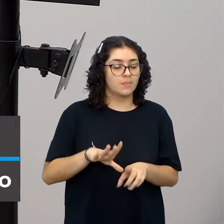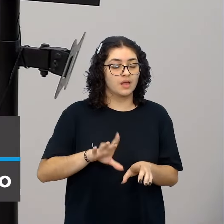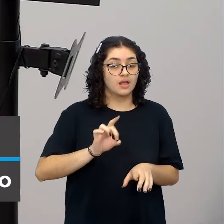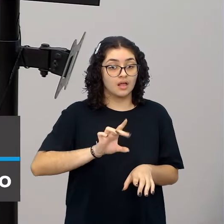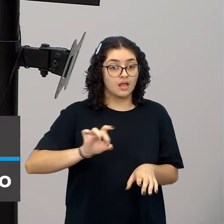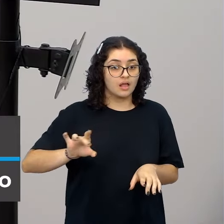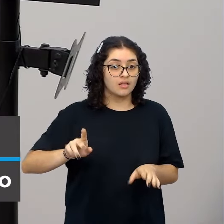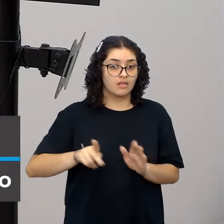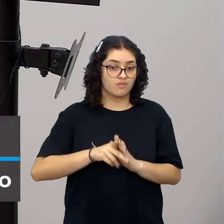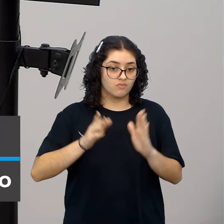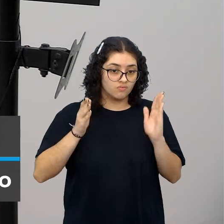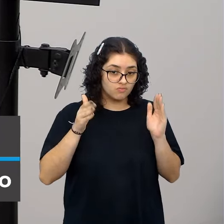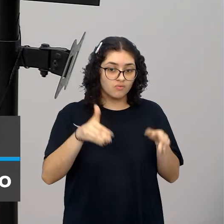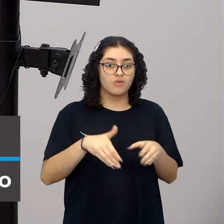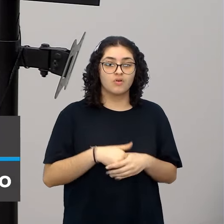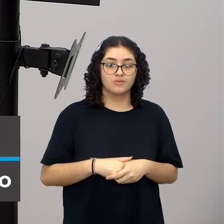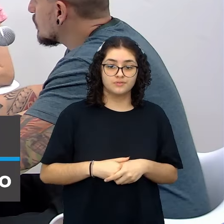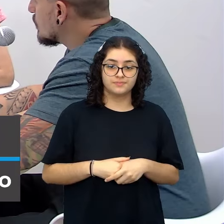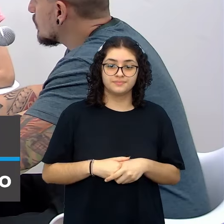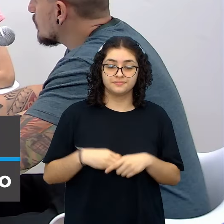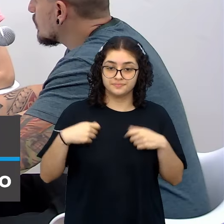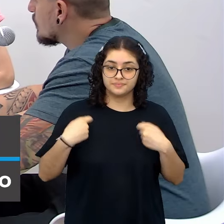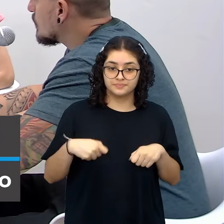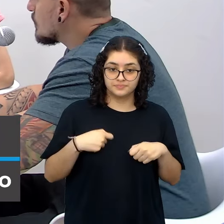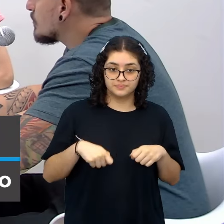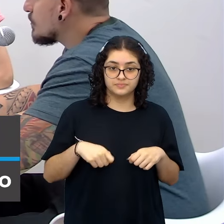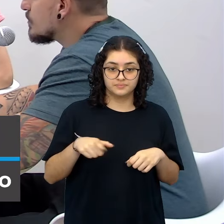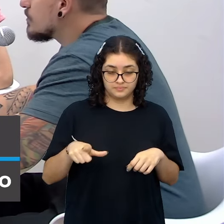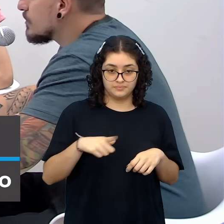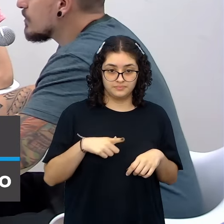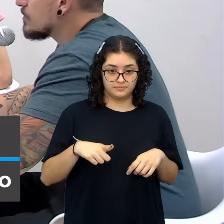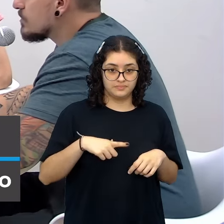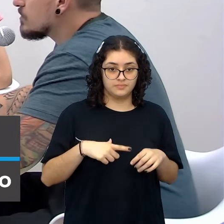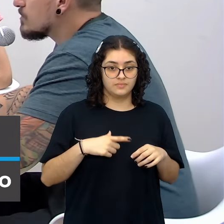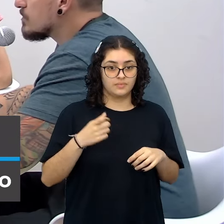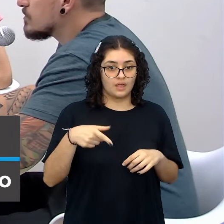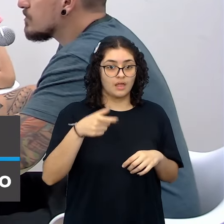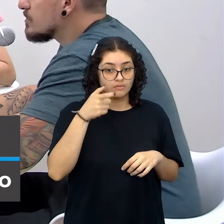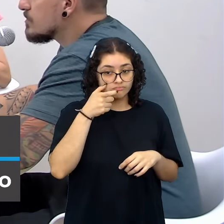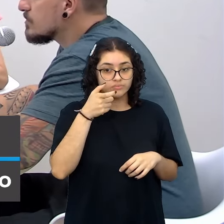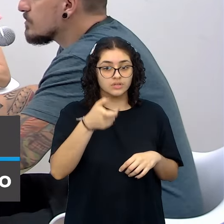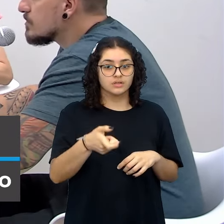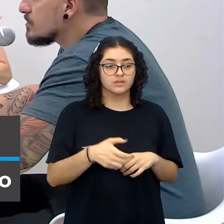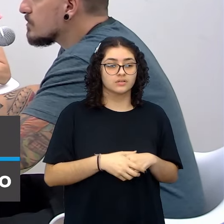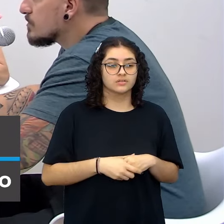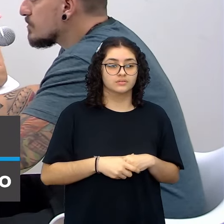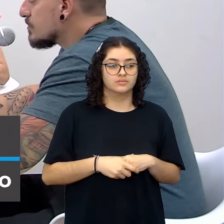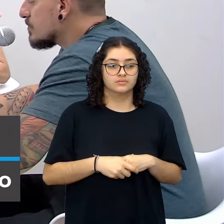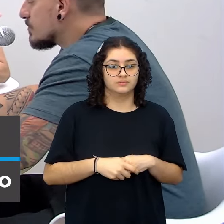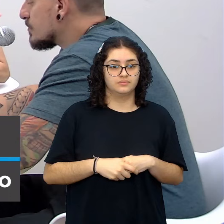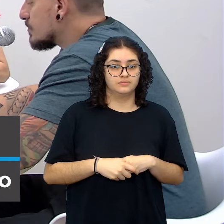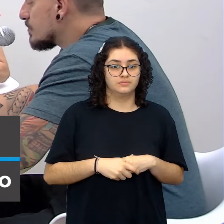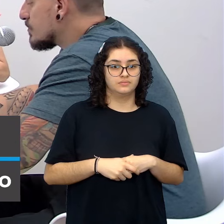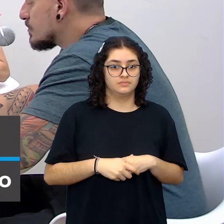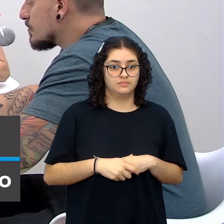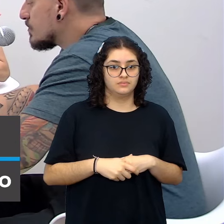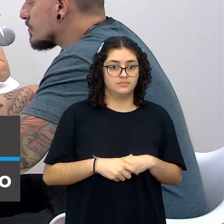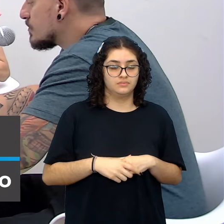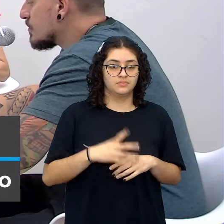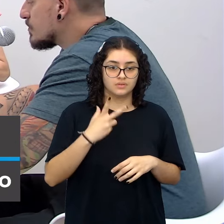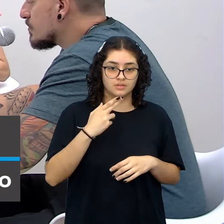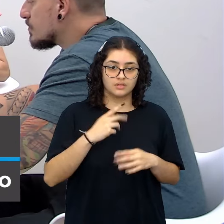na sua especificidade. Então a gente precisa disso. E você traz uma questão muito interessante, né? A gente acabou